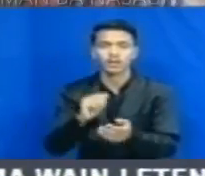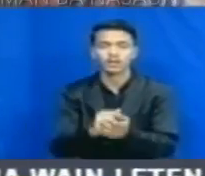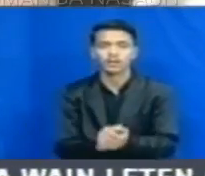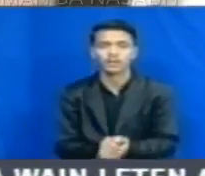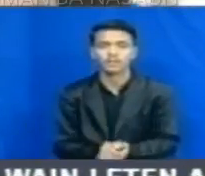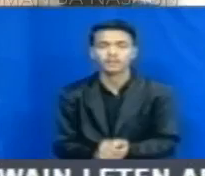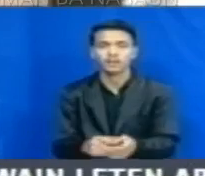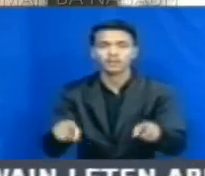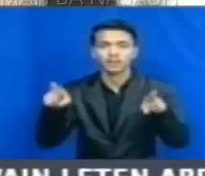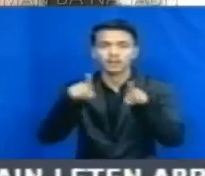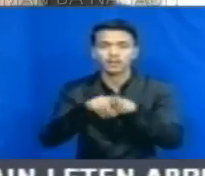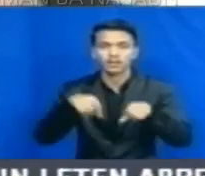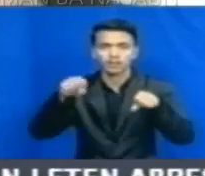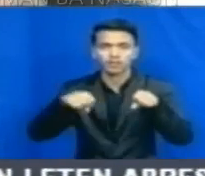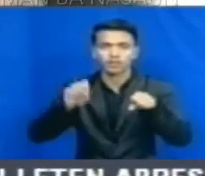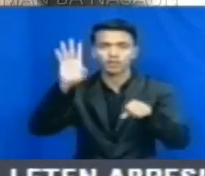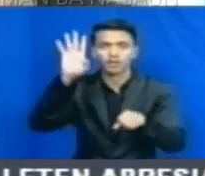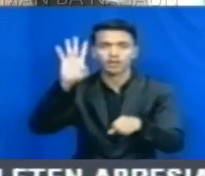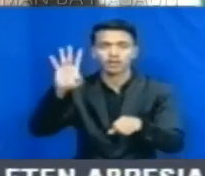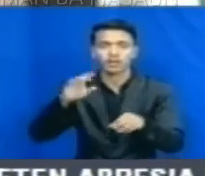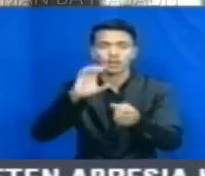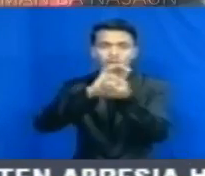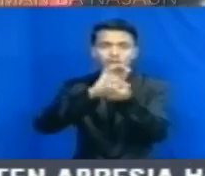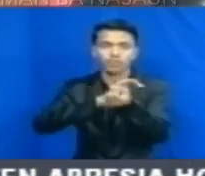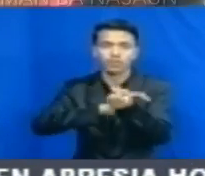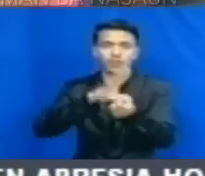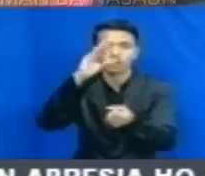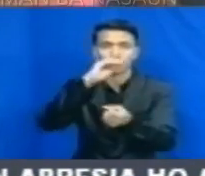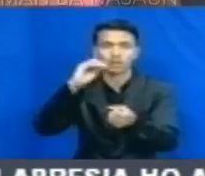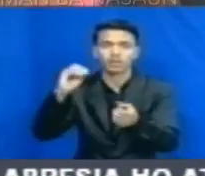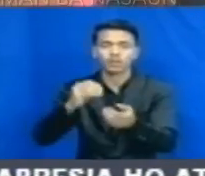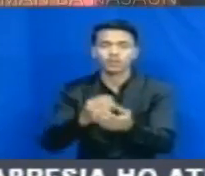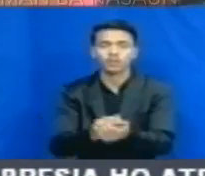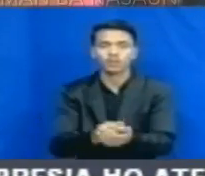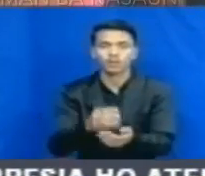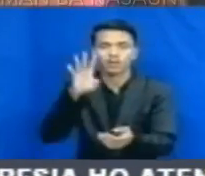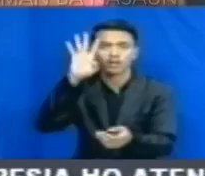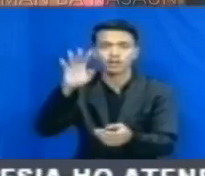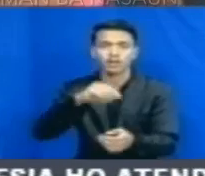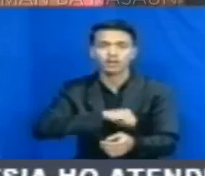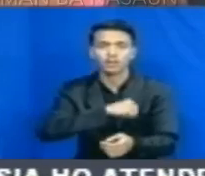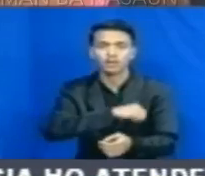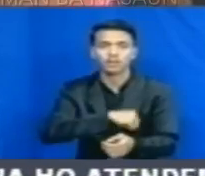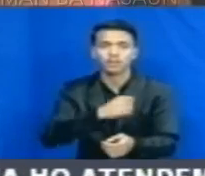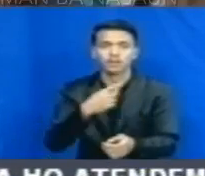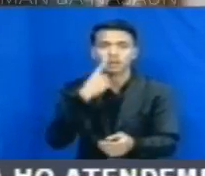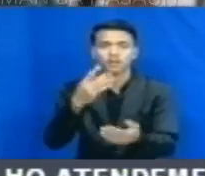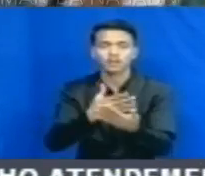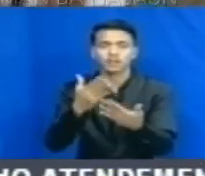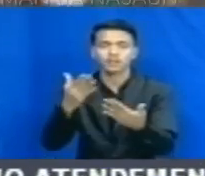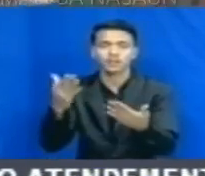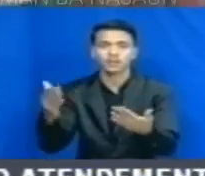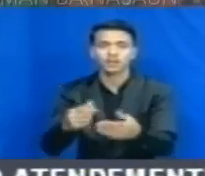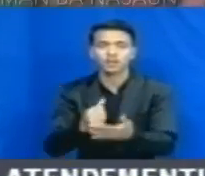Makassar, Macanesan Motorizada Hat, Computador no Máquina Impressor Hat. Armanda Berta firma, facilidade